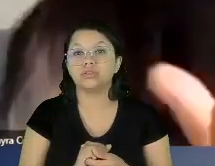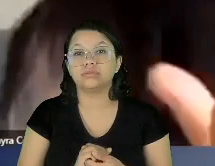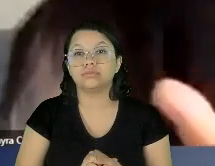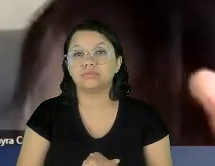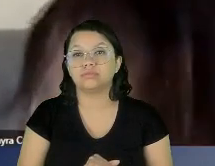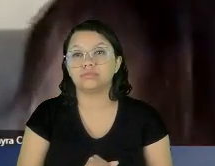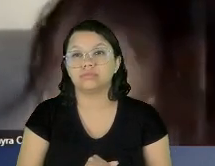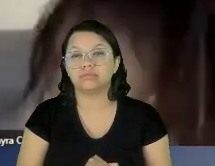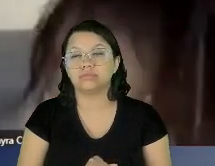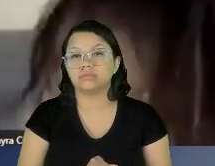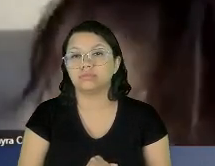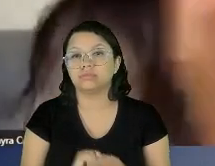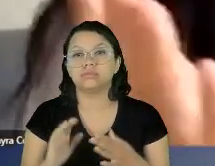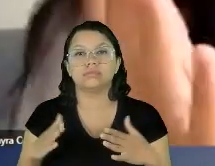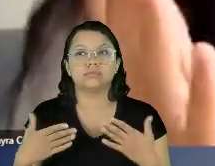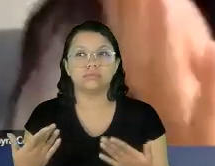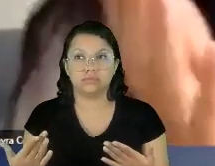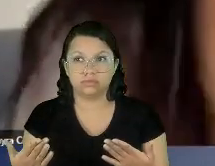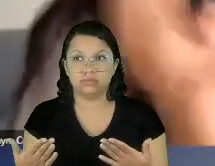dinâmica seja